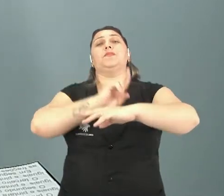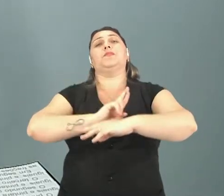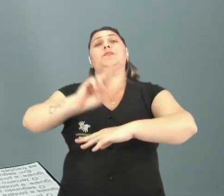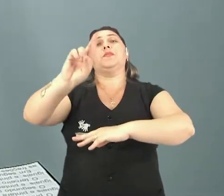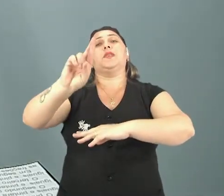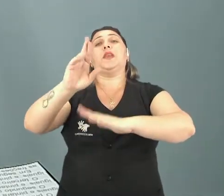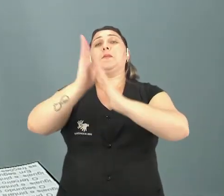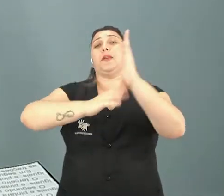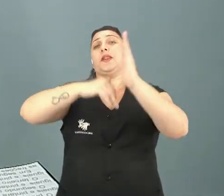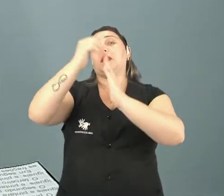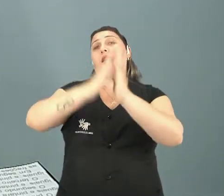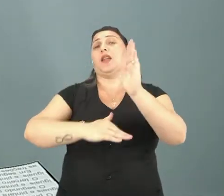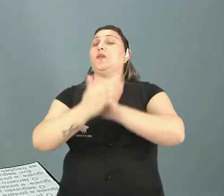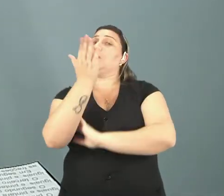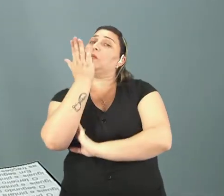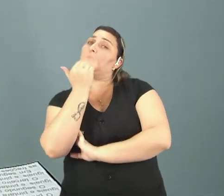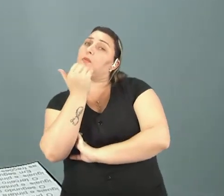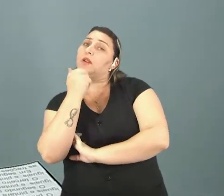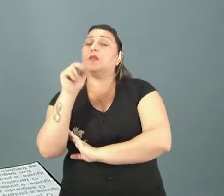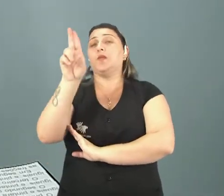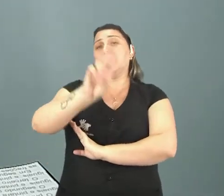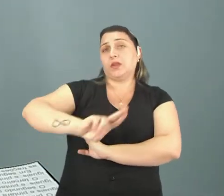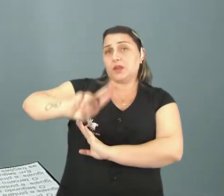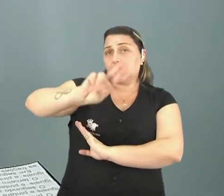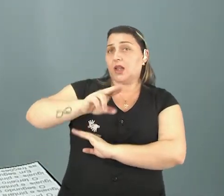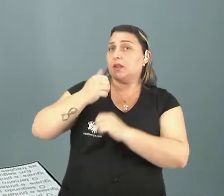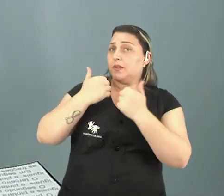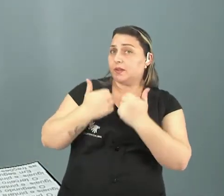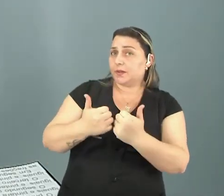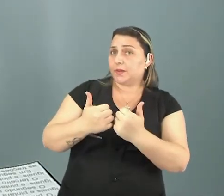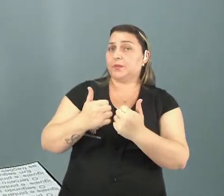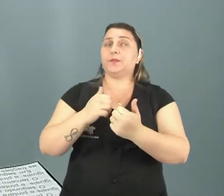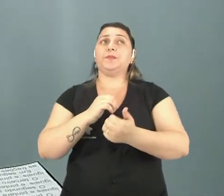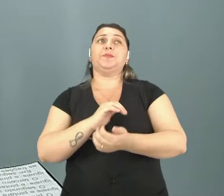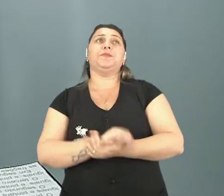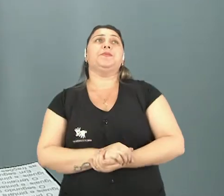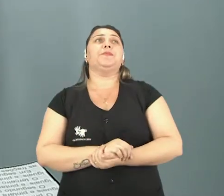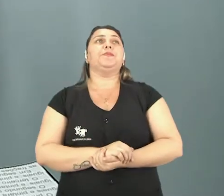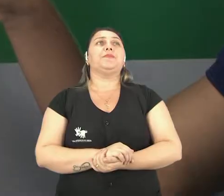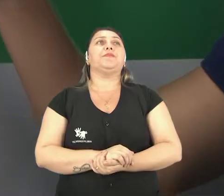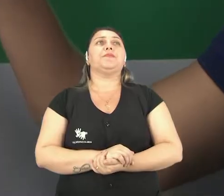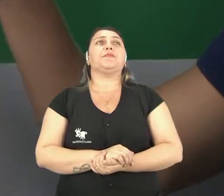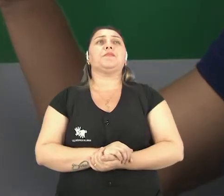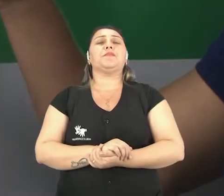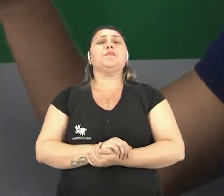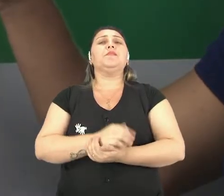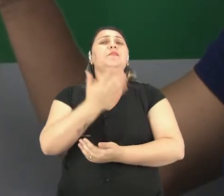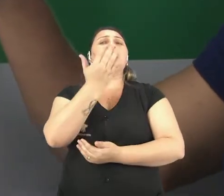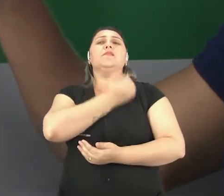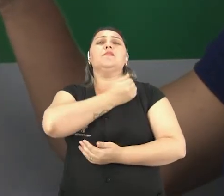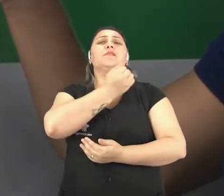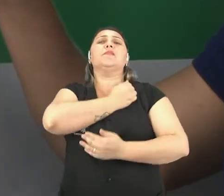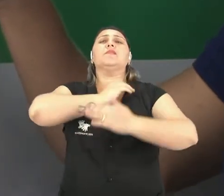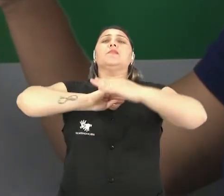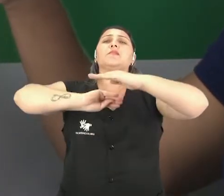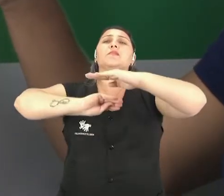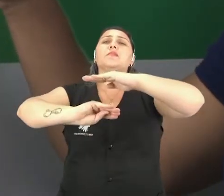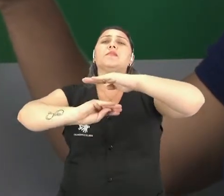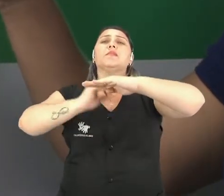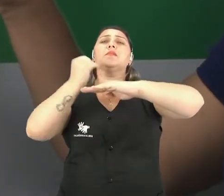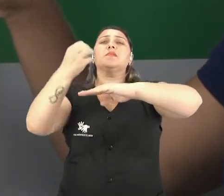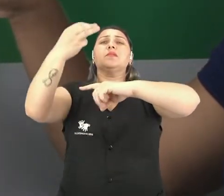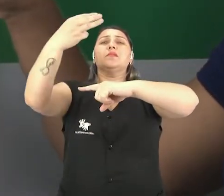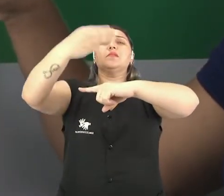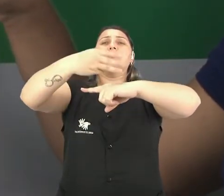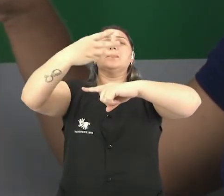a parte que foi pintada, a parte que foi utilizada. Tudo bem? Vamos lá. Que número eu vou colocar aqui se aqui tem o 3? Esse